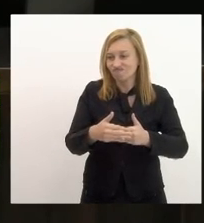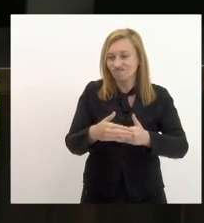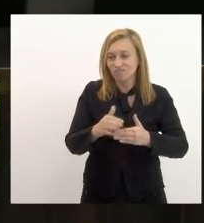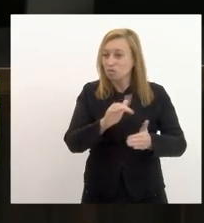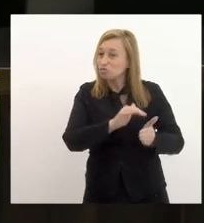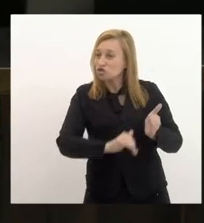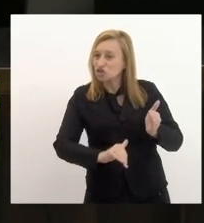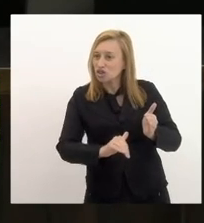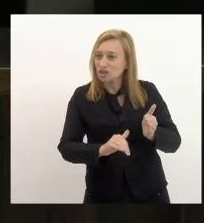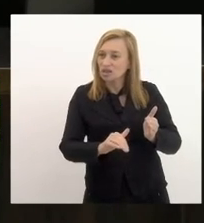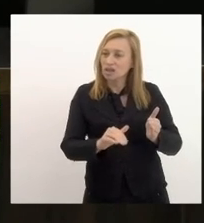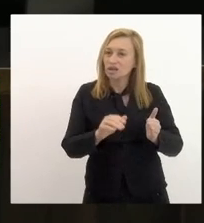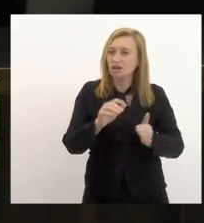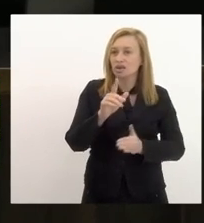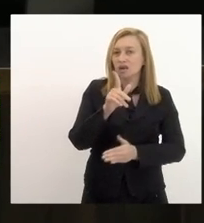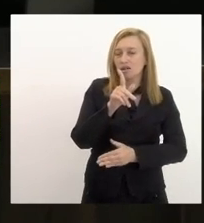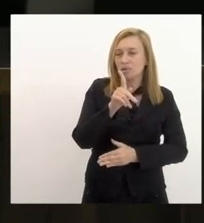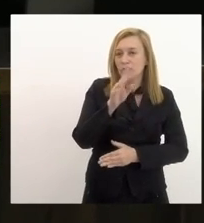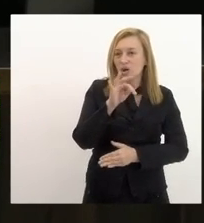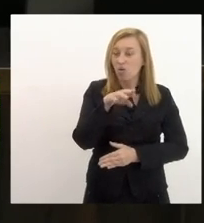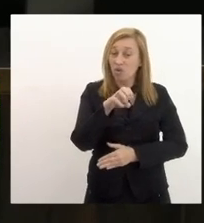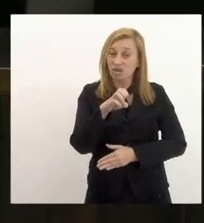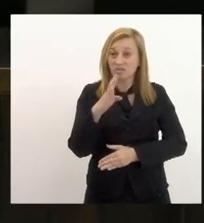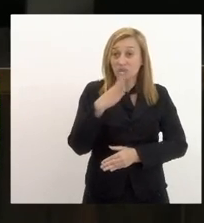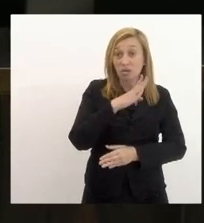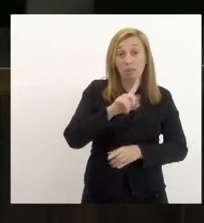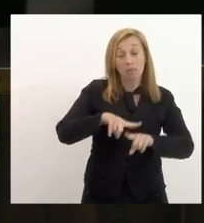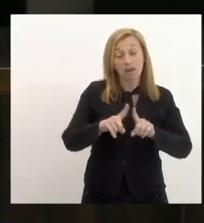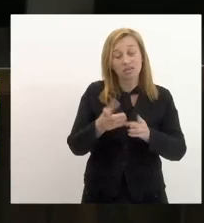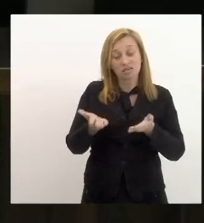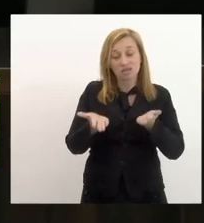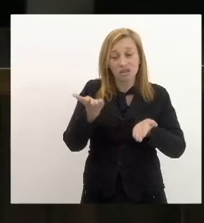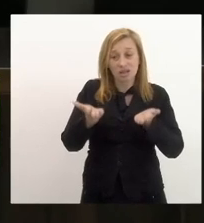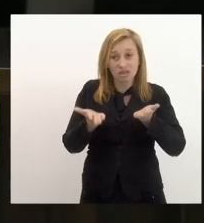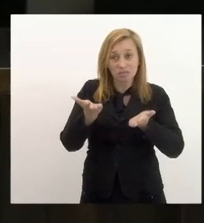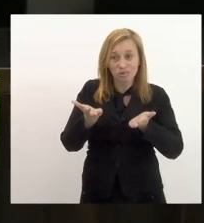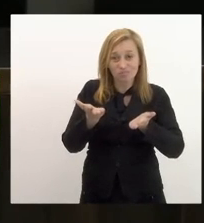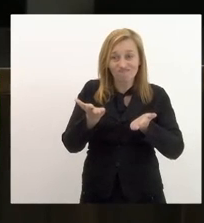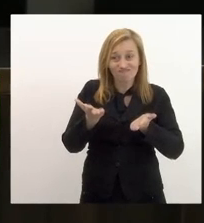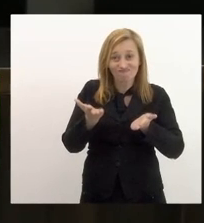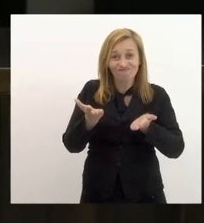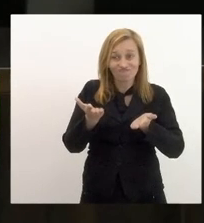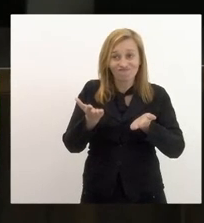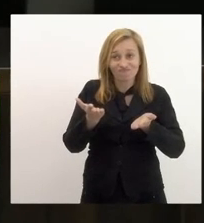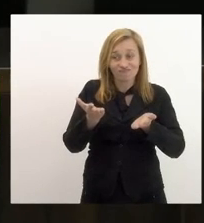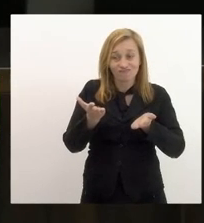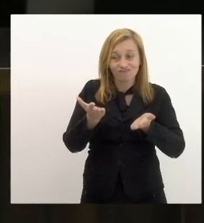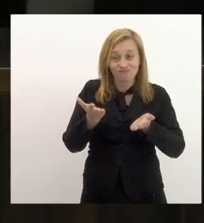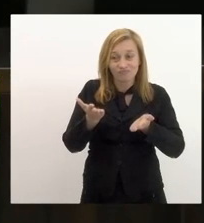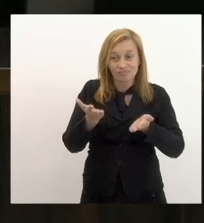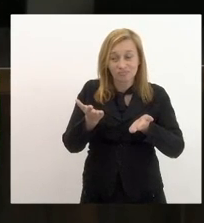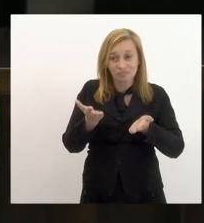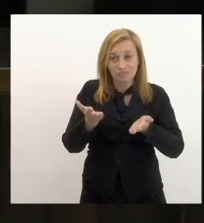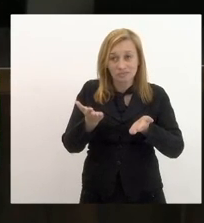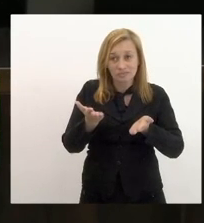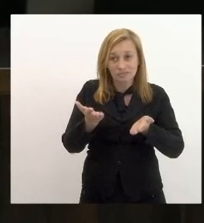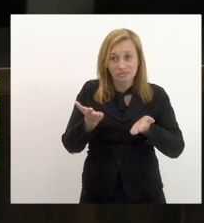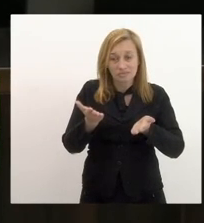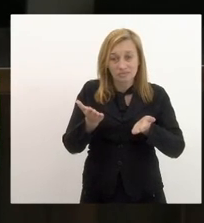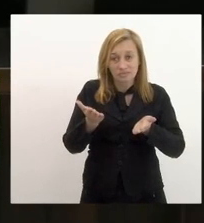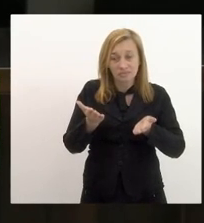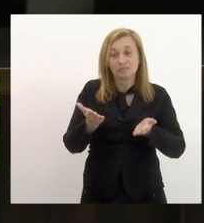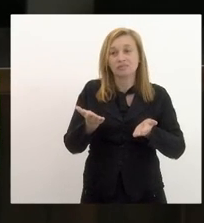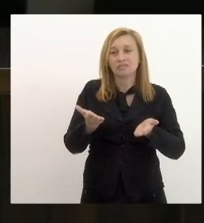pacote da Saudade mas eu acho que a gente tem que ter um equilíbrio de andar com aquilo que nós